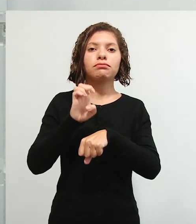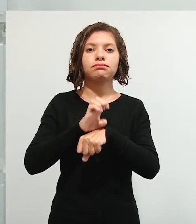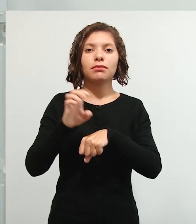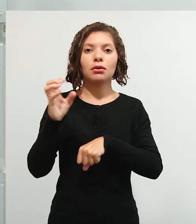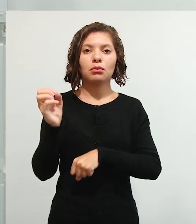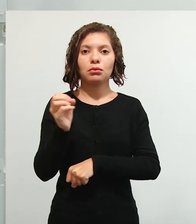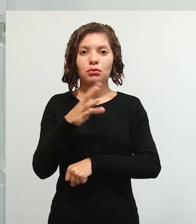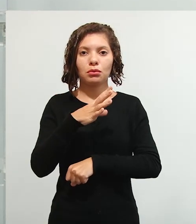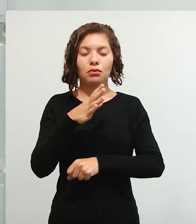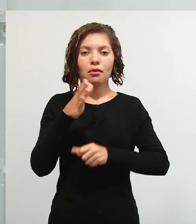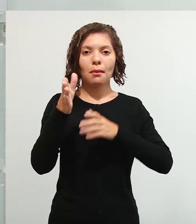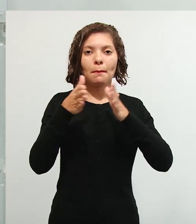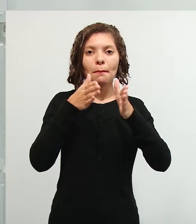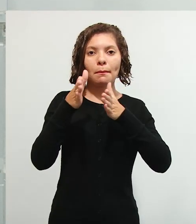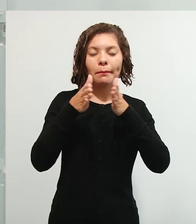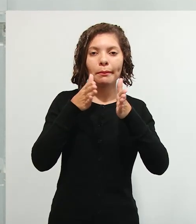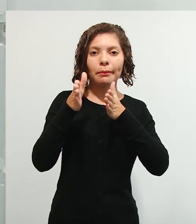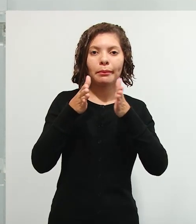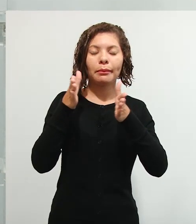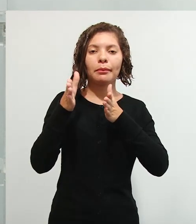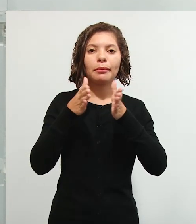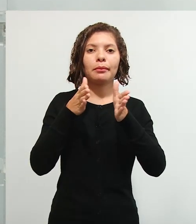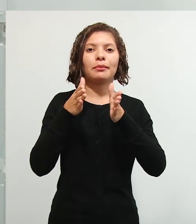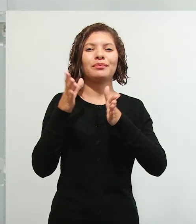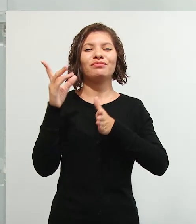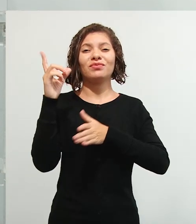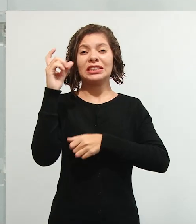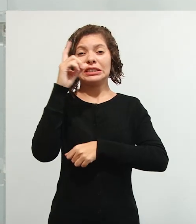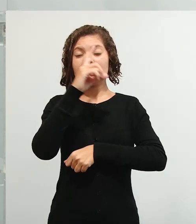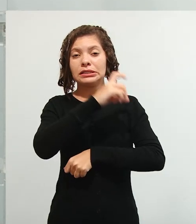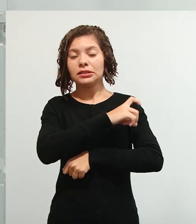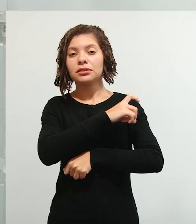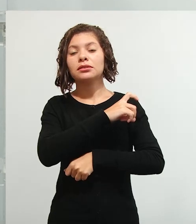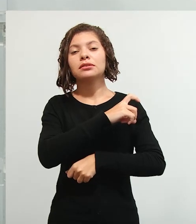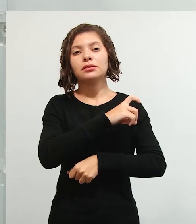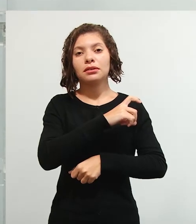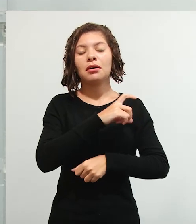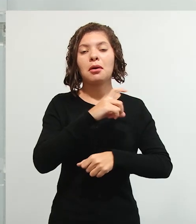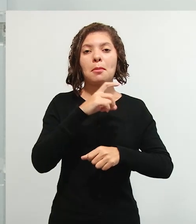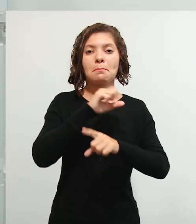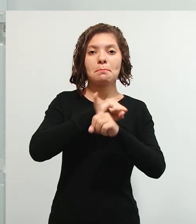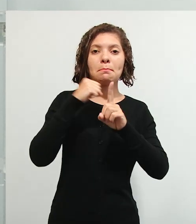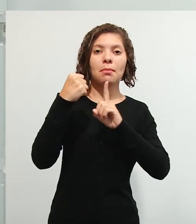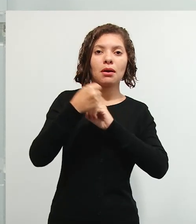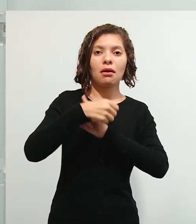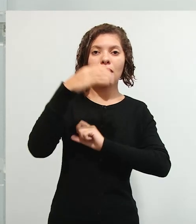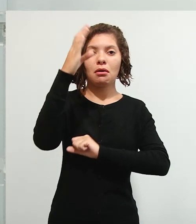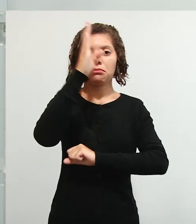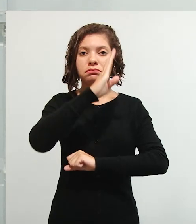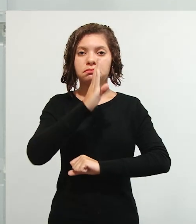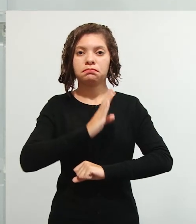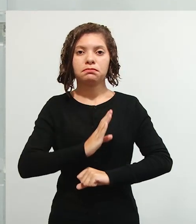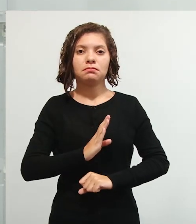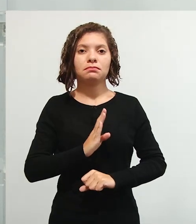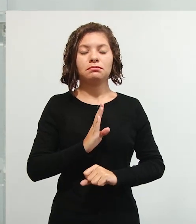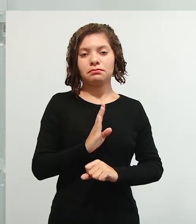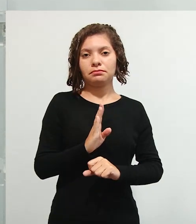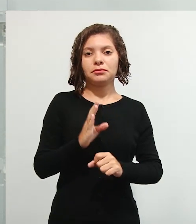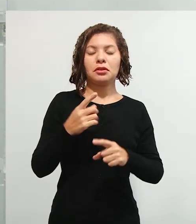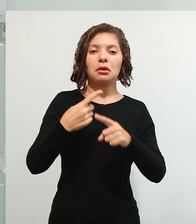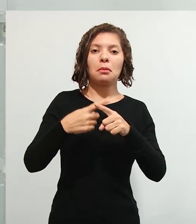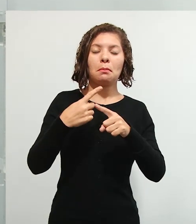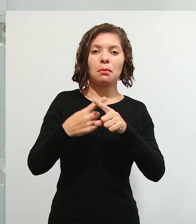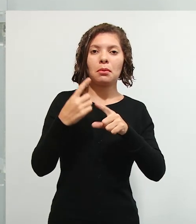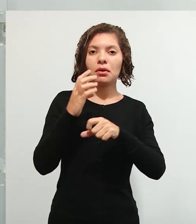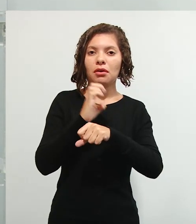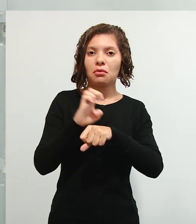ditatorial, um período muito difícil para a sociedade brasileira, dado o autoritarismo do Estado